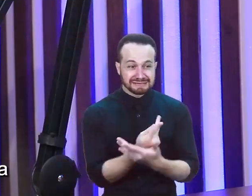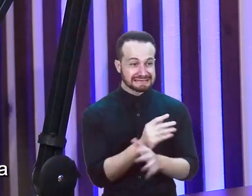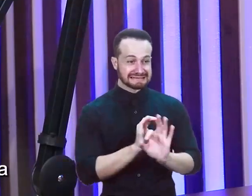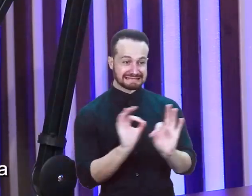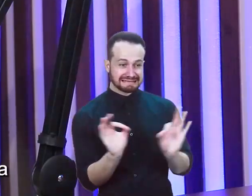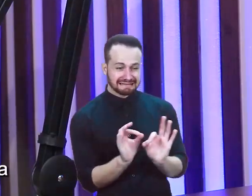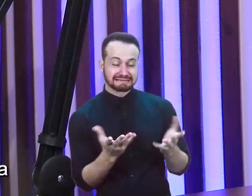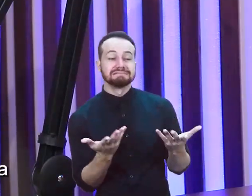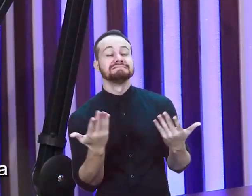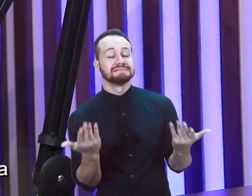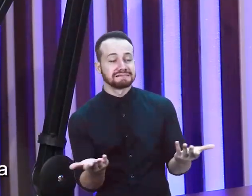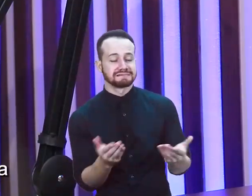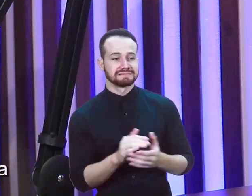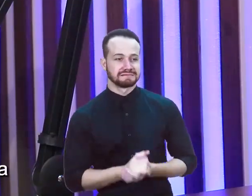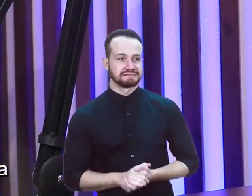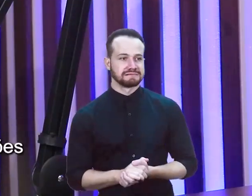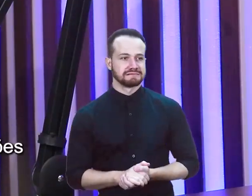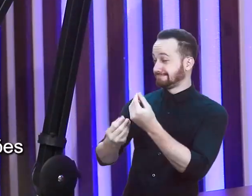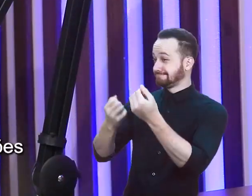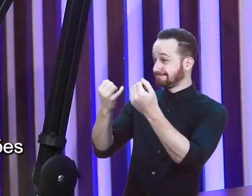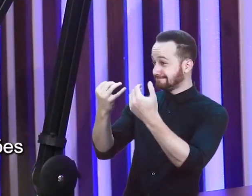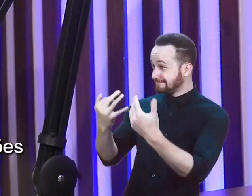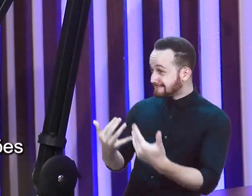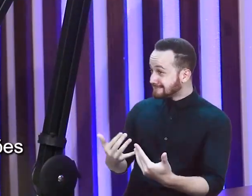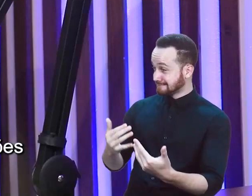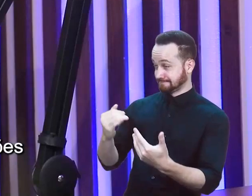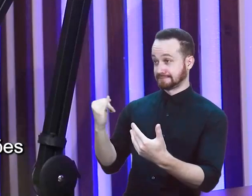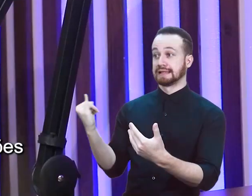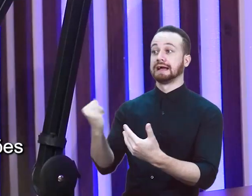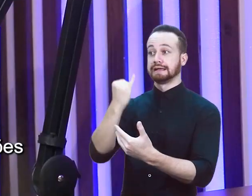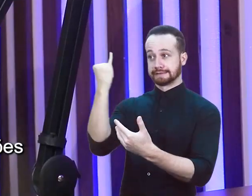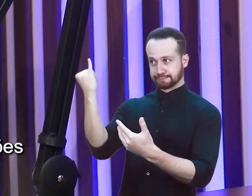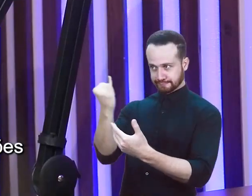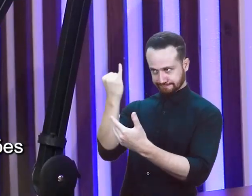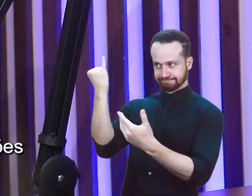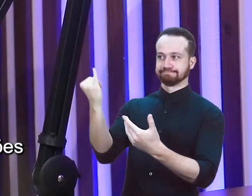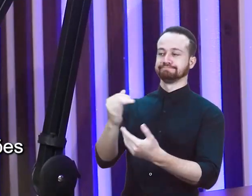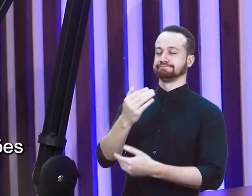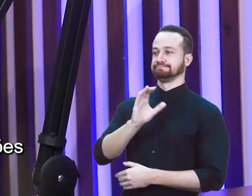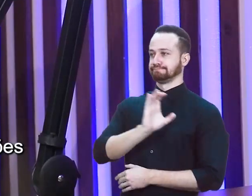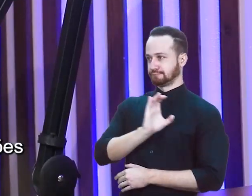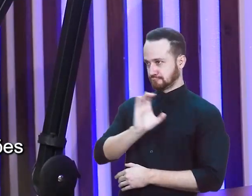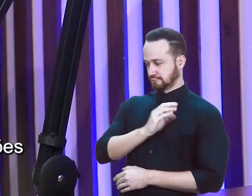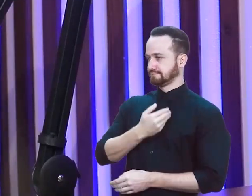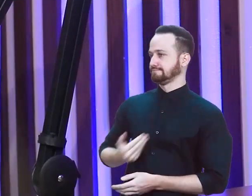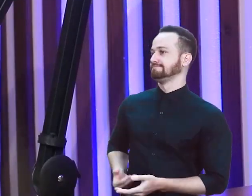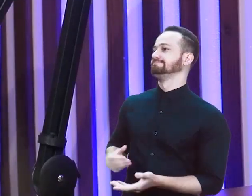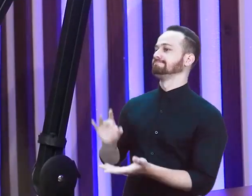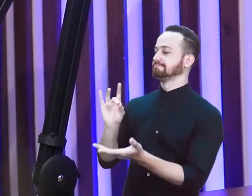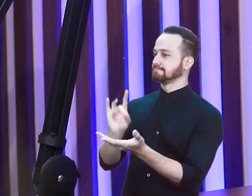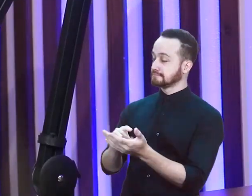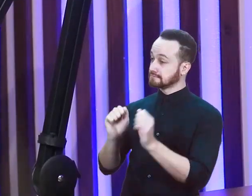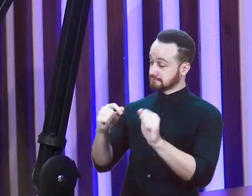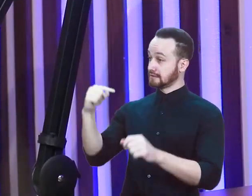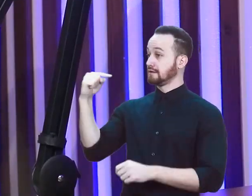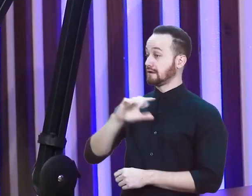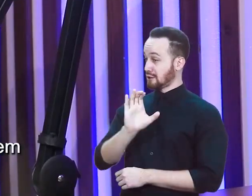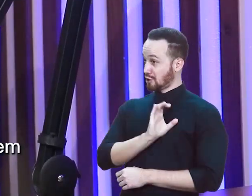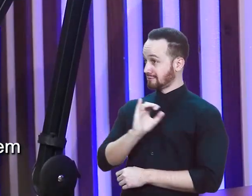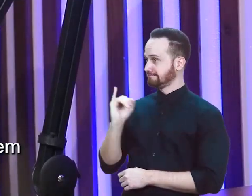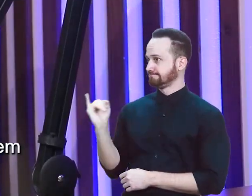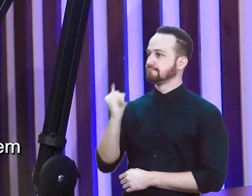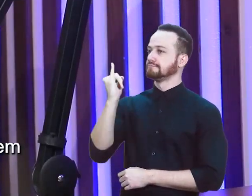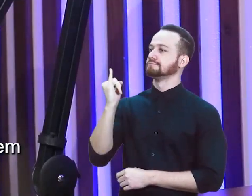Vamos reforçar a importância das políticas públicas, das ações afirmativas. Foi fundamental.